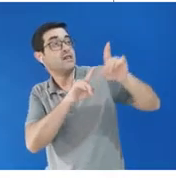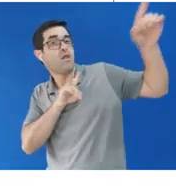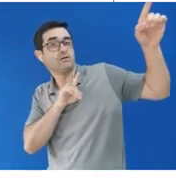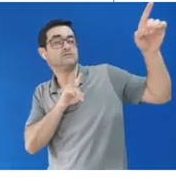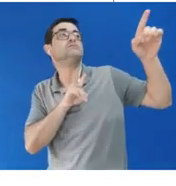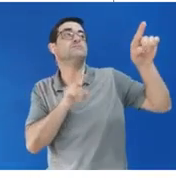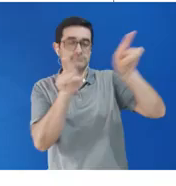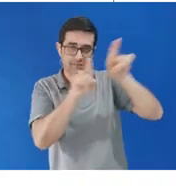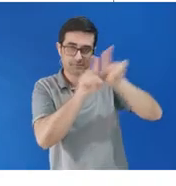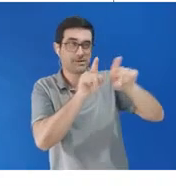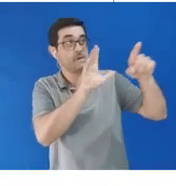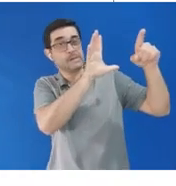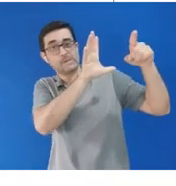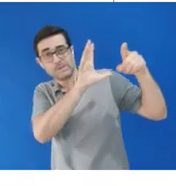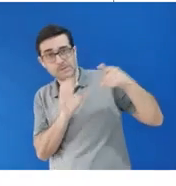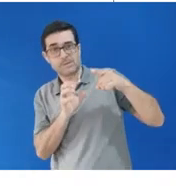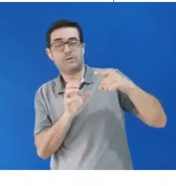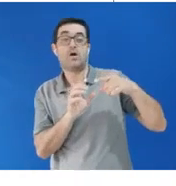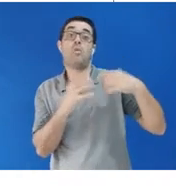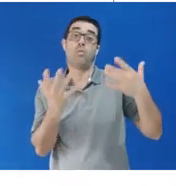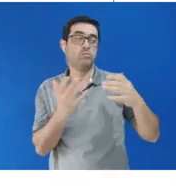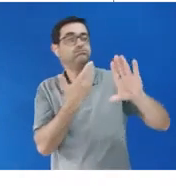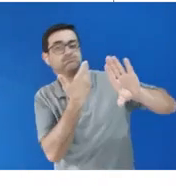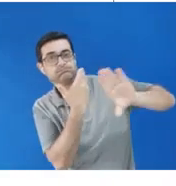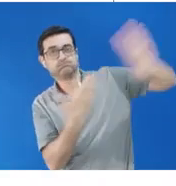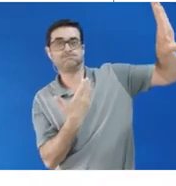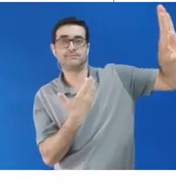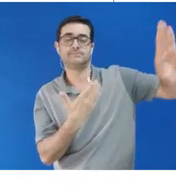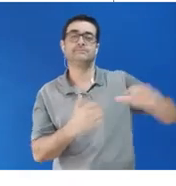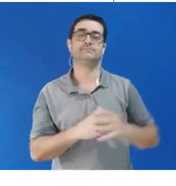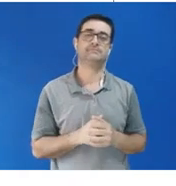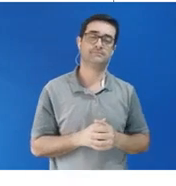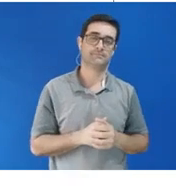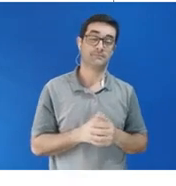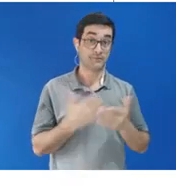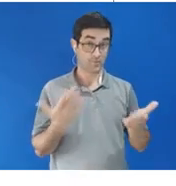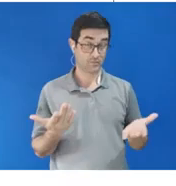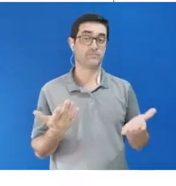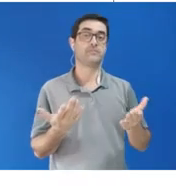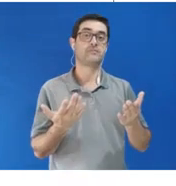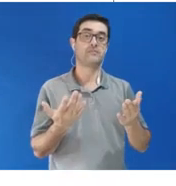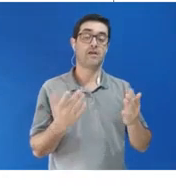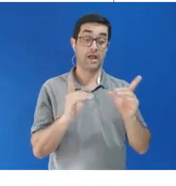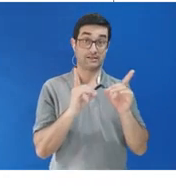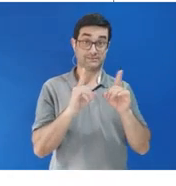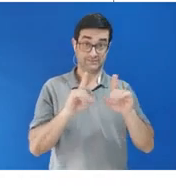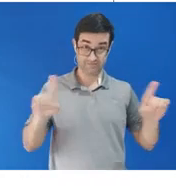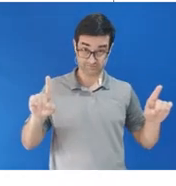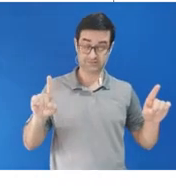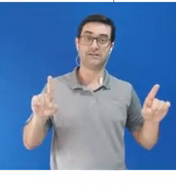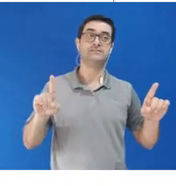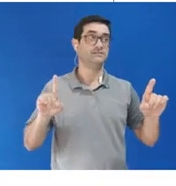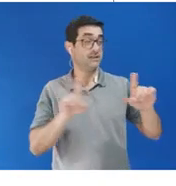distante. Óbvio, a gente sabe através dessa expressão que a distância influencia na